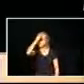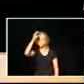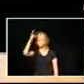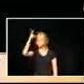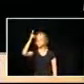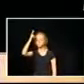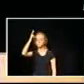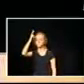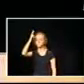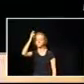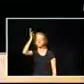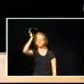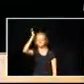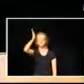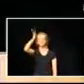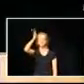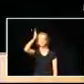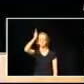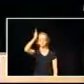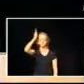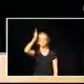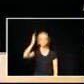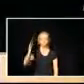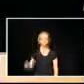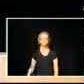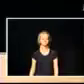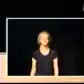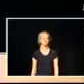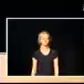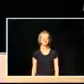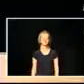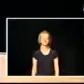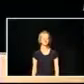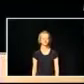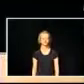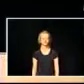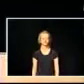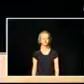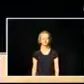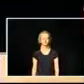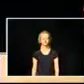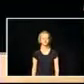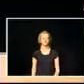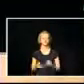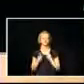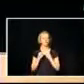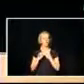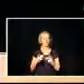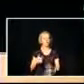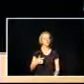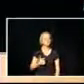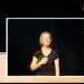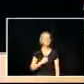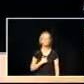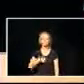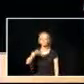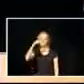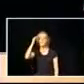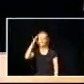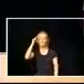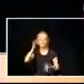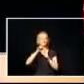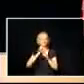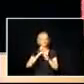Municipal. E tem hora que eu chego a pensar que o fato da Prefeitura